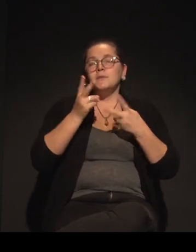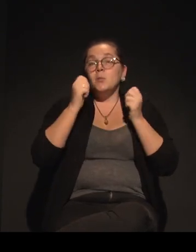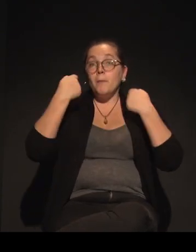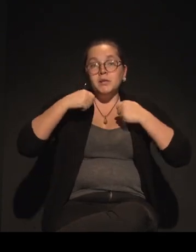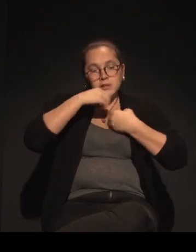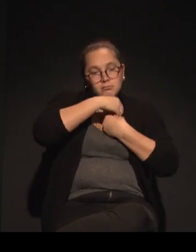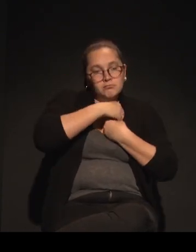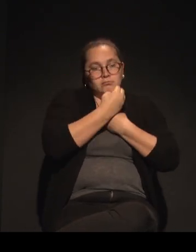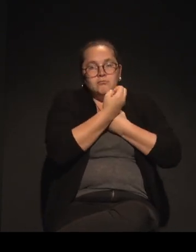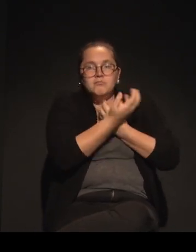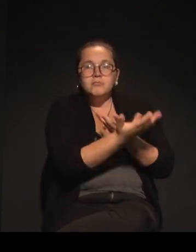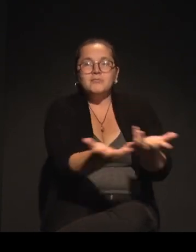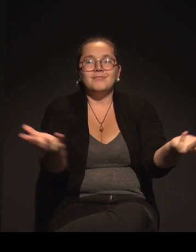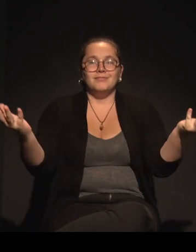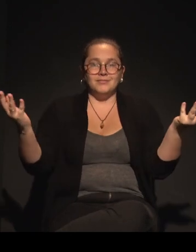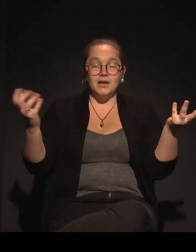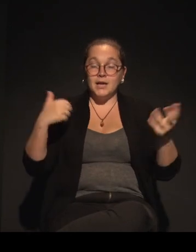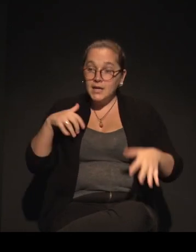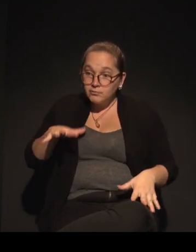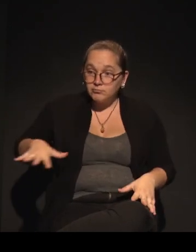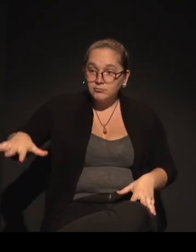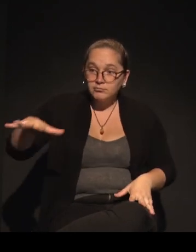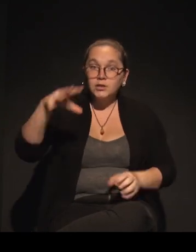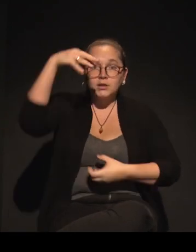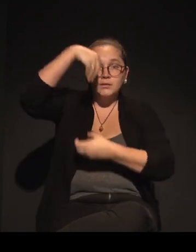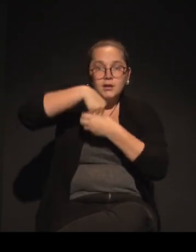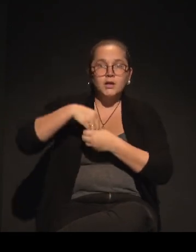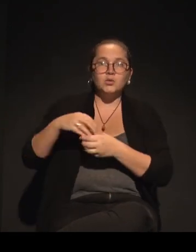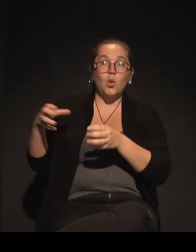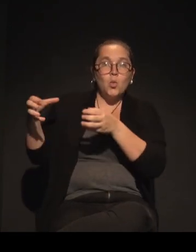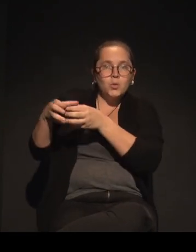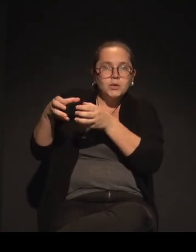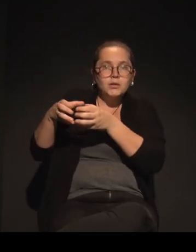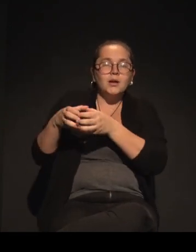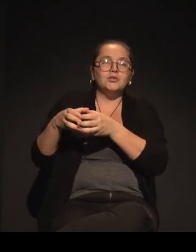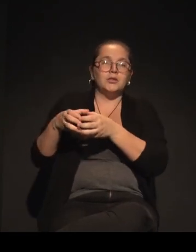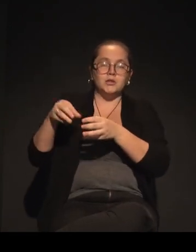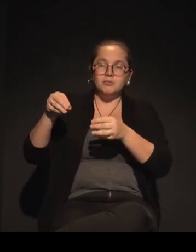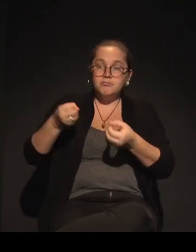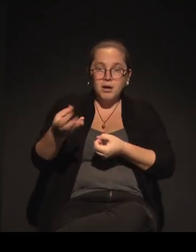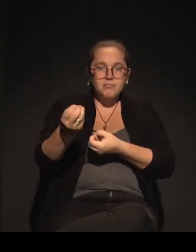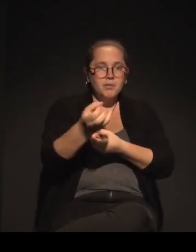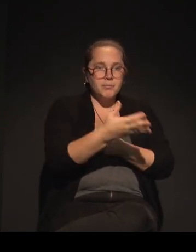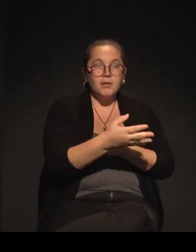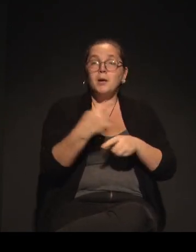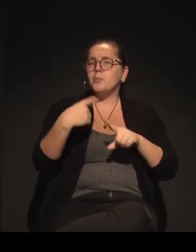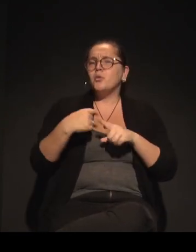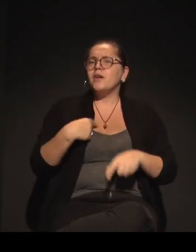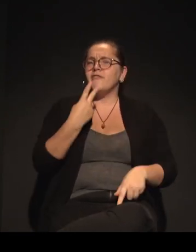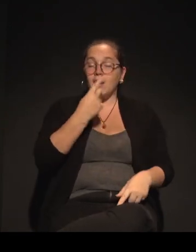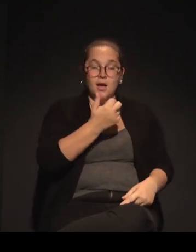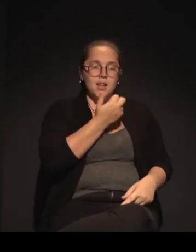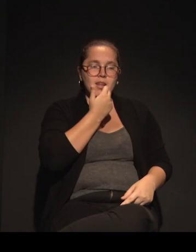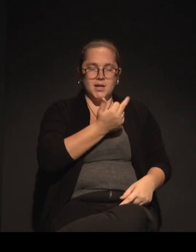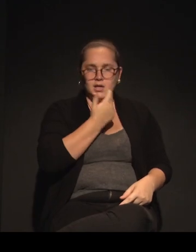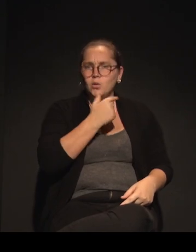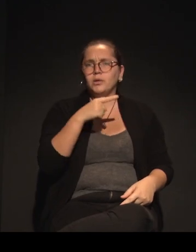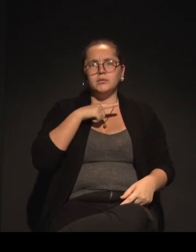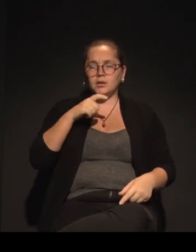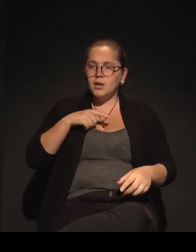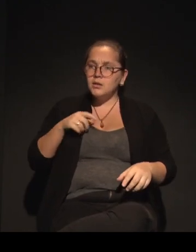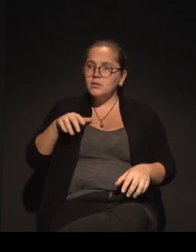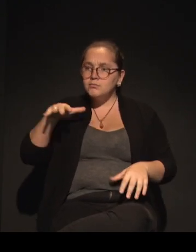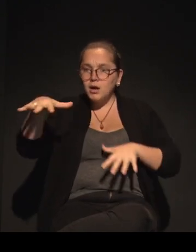comunidade porque é falar de língua também ela está em vários espaços do nosso povo né ela está nos